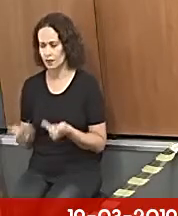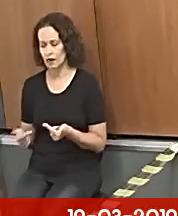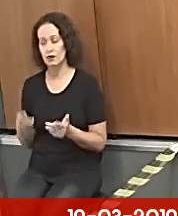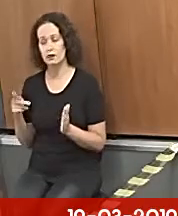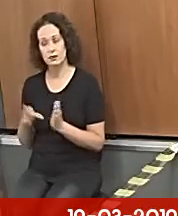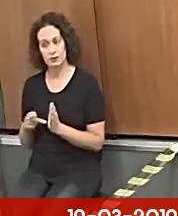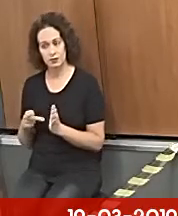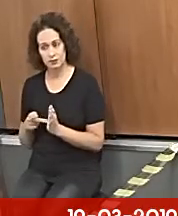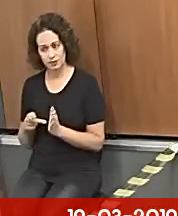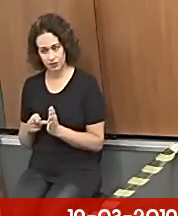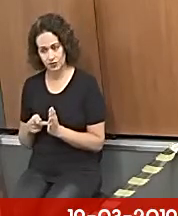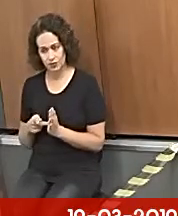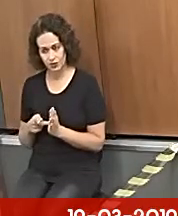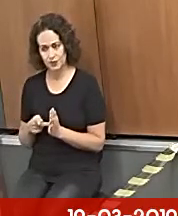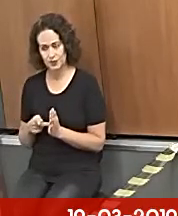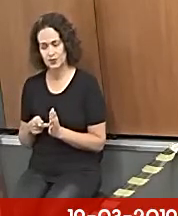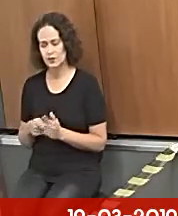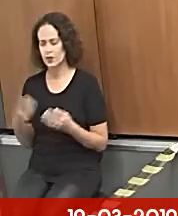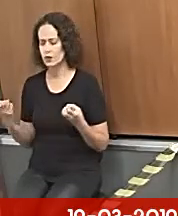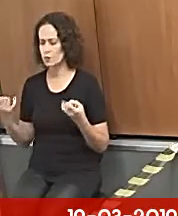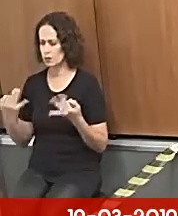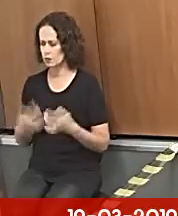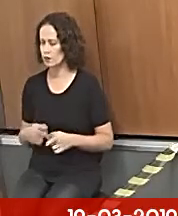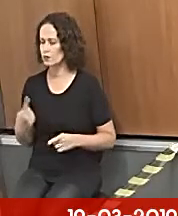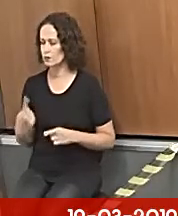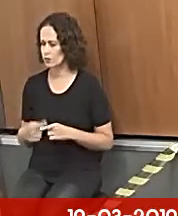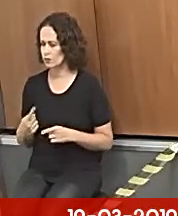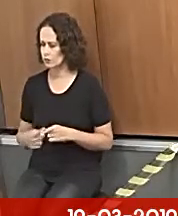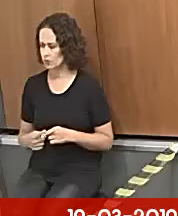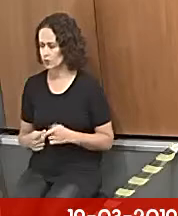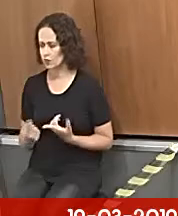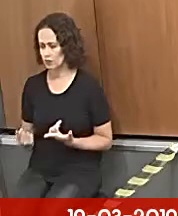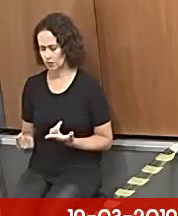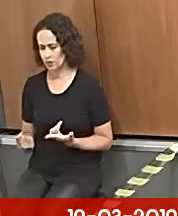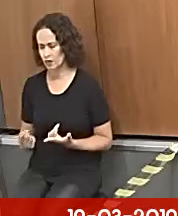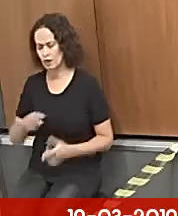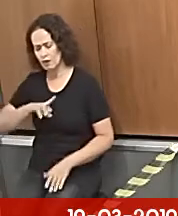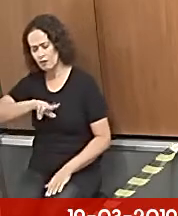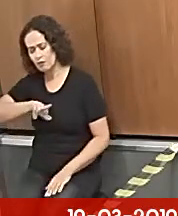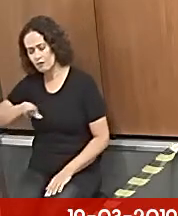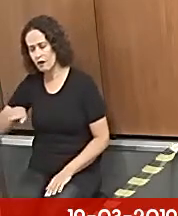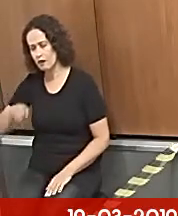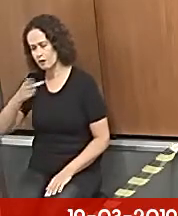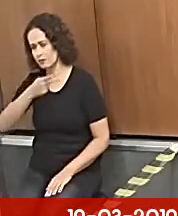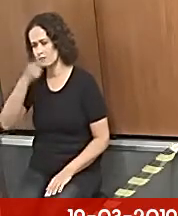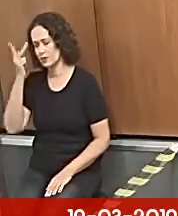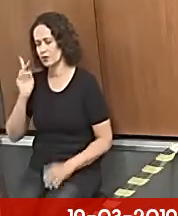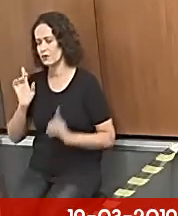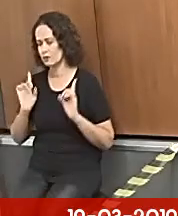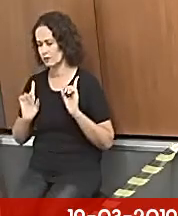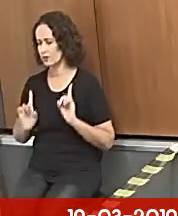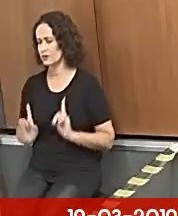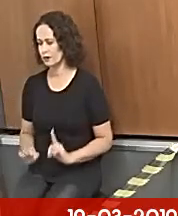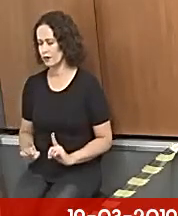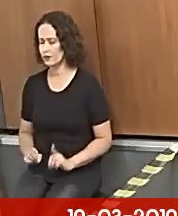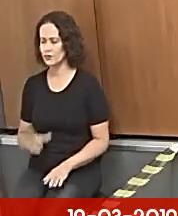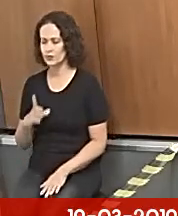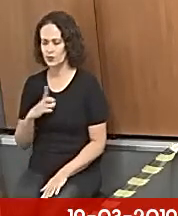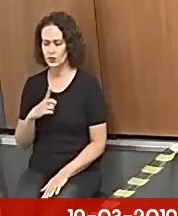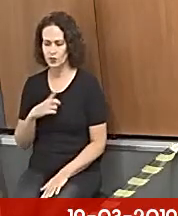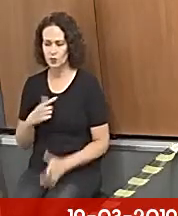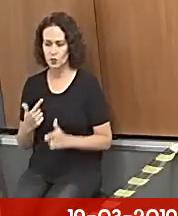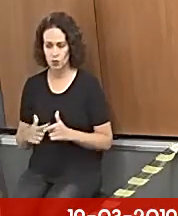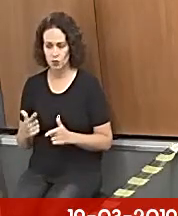funciona de verdade todo falando porque eu passei por uma situação eu não várias pessoas com deficiência na no